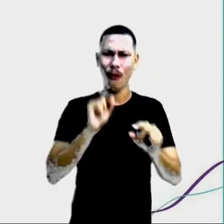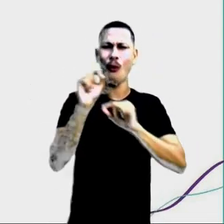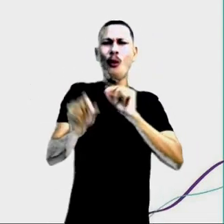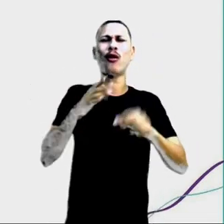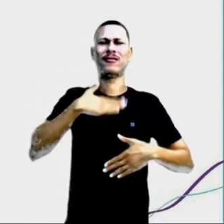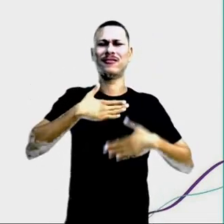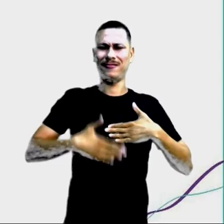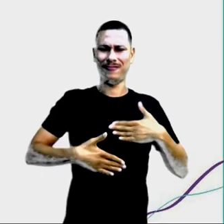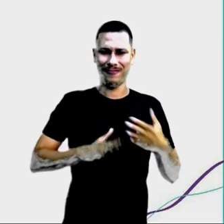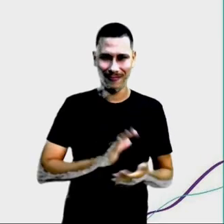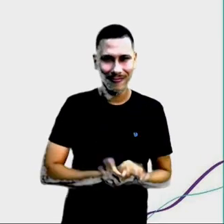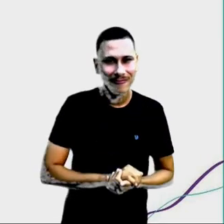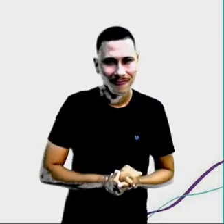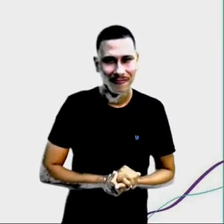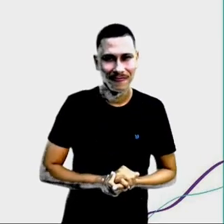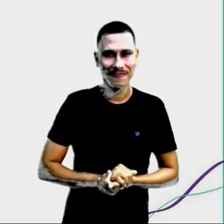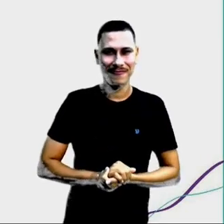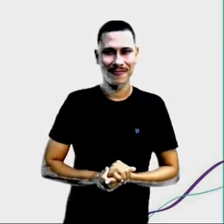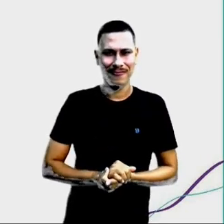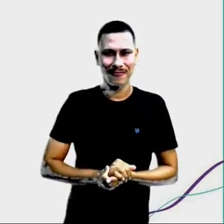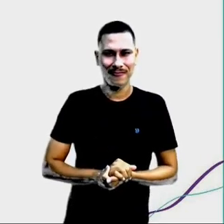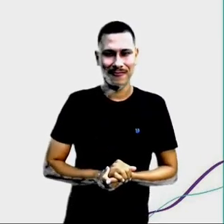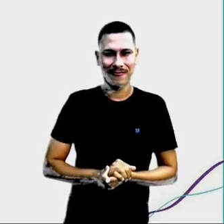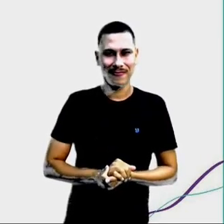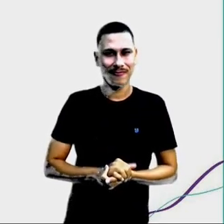espelho? Hein, crianças? Diga aí.